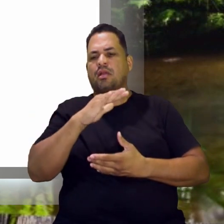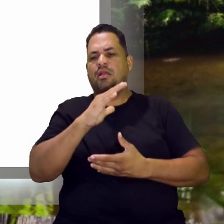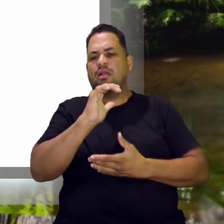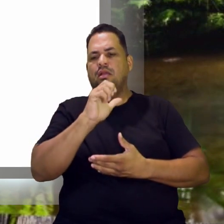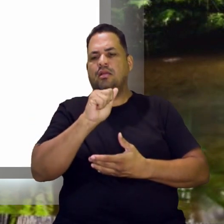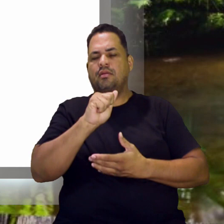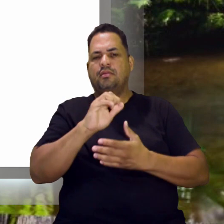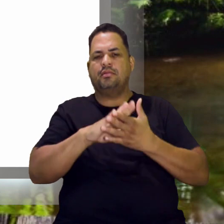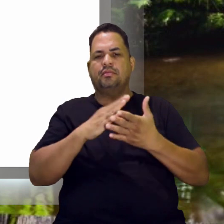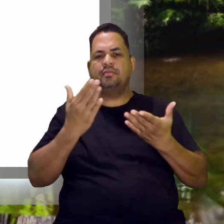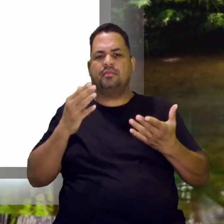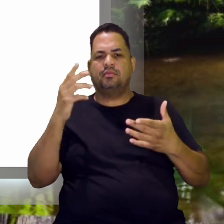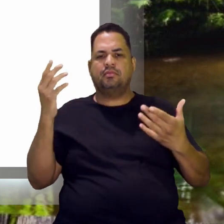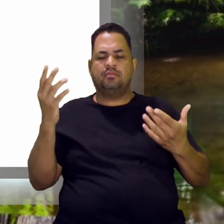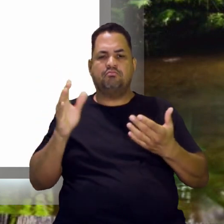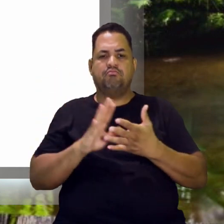naquele